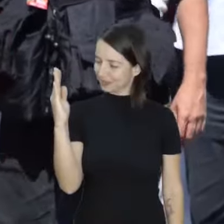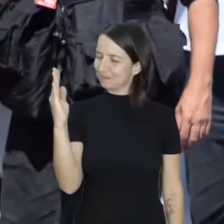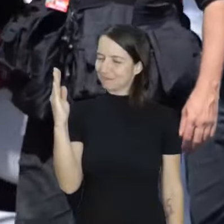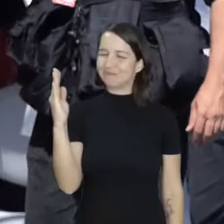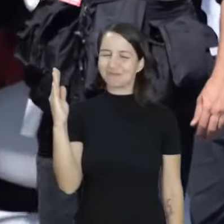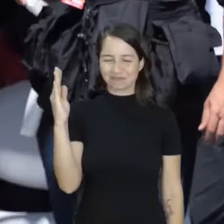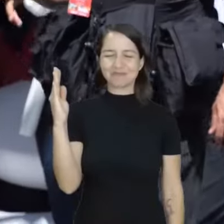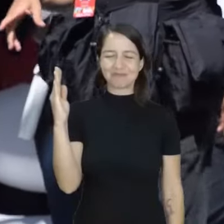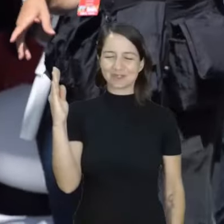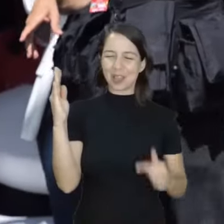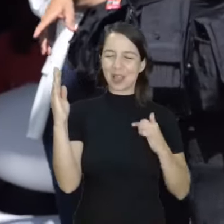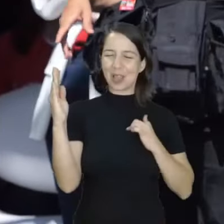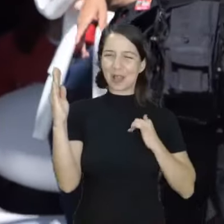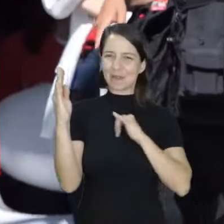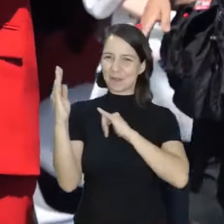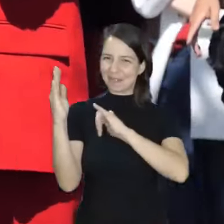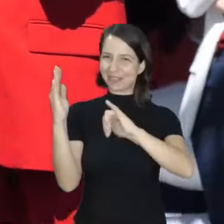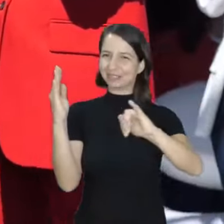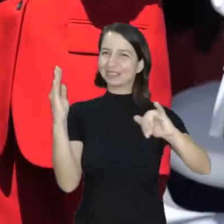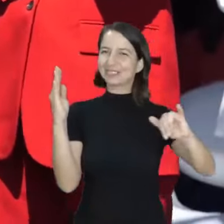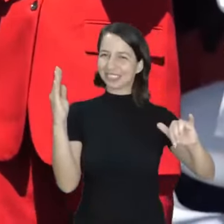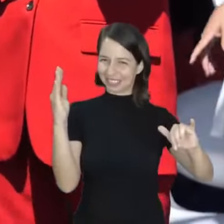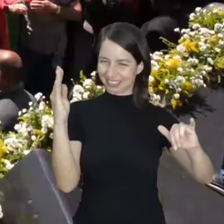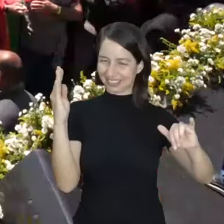Eu tenho 76 anos de idade.